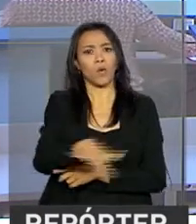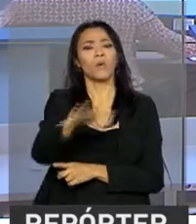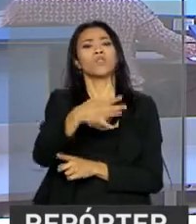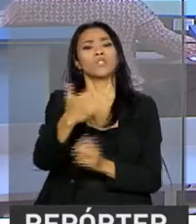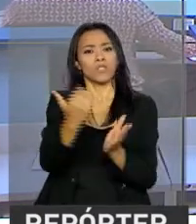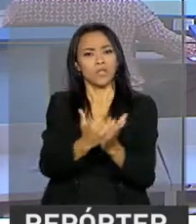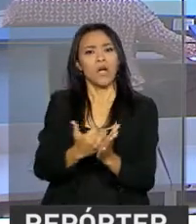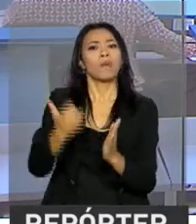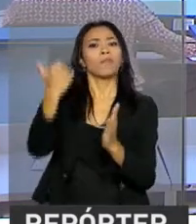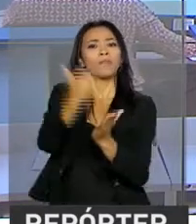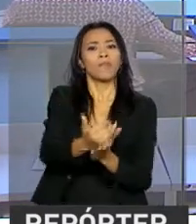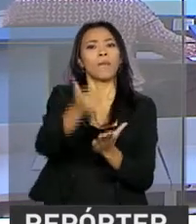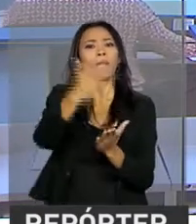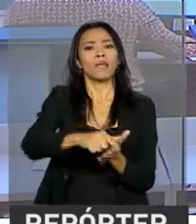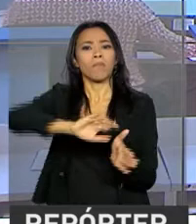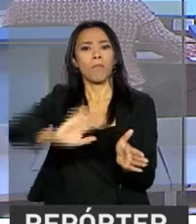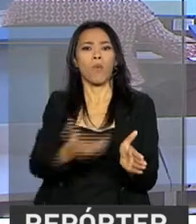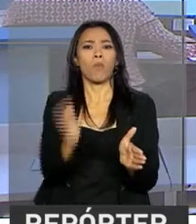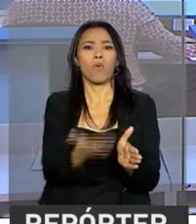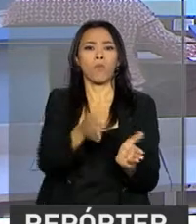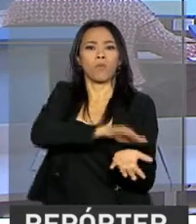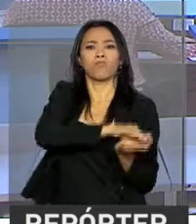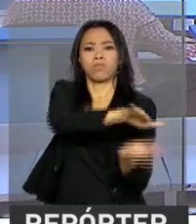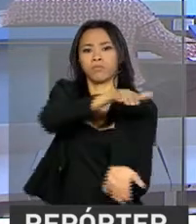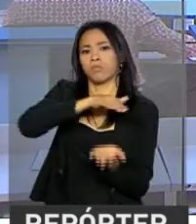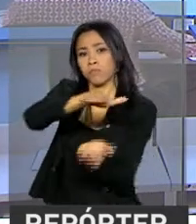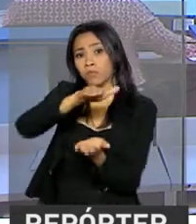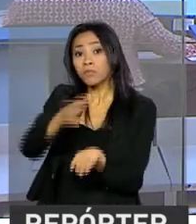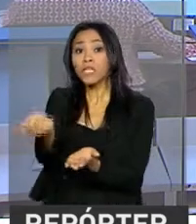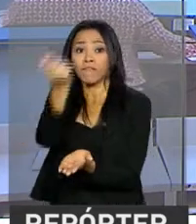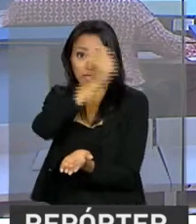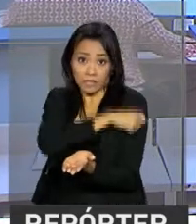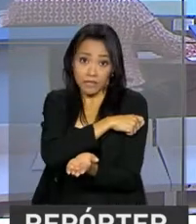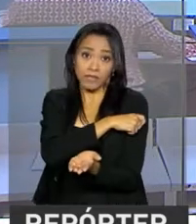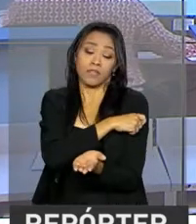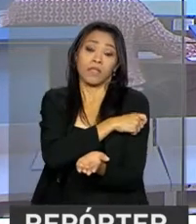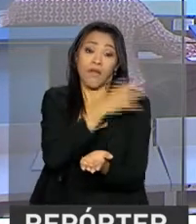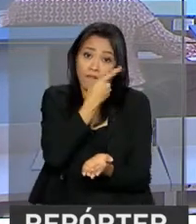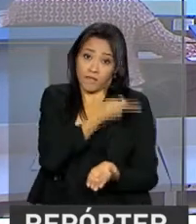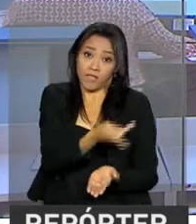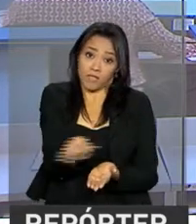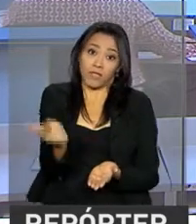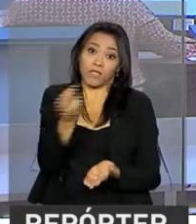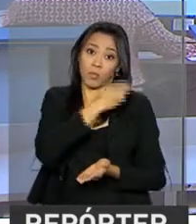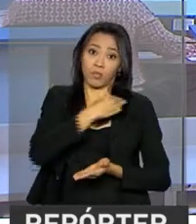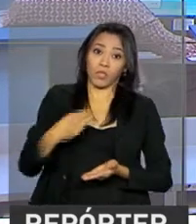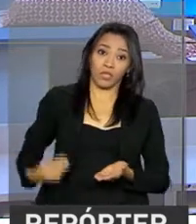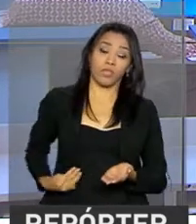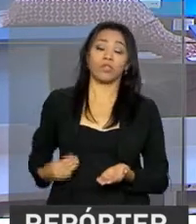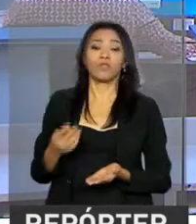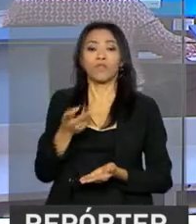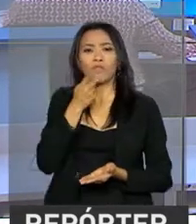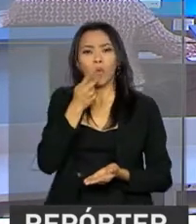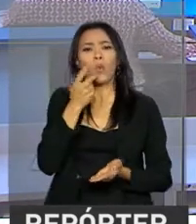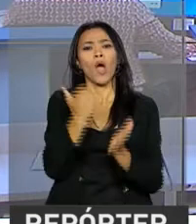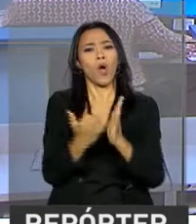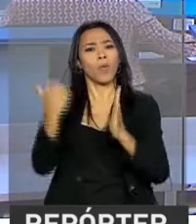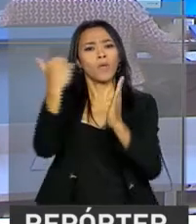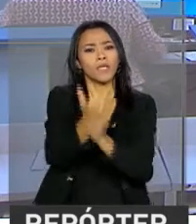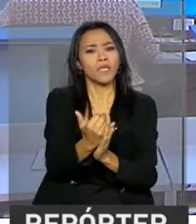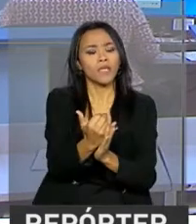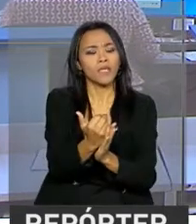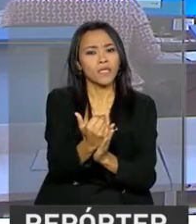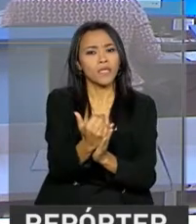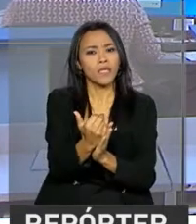produção de vacinas durante a visita a inscrição o ministro da saúde anunciou o acréscimo de 20 milhões